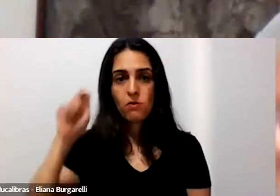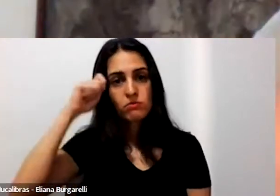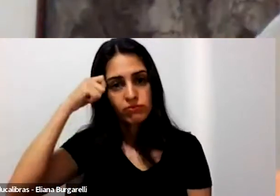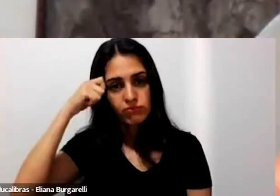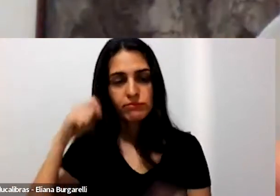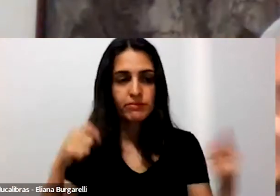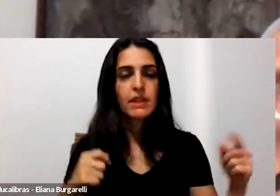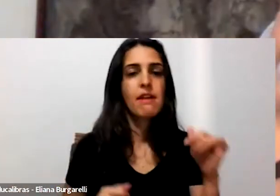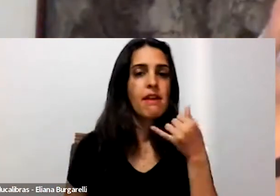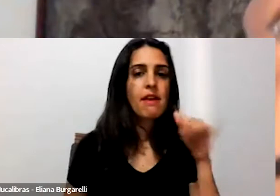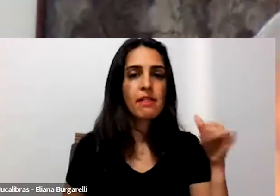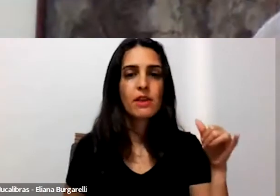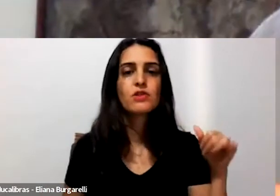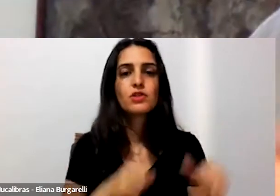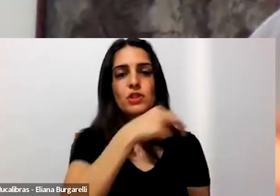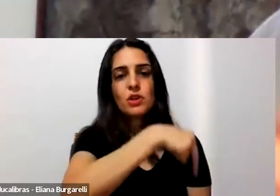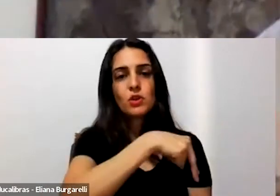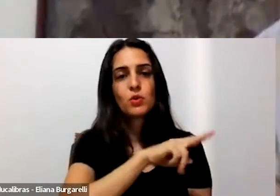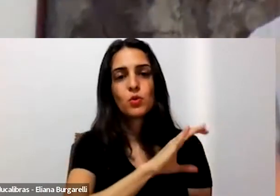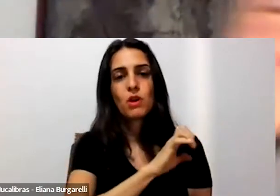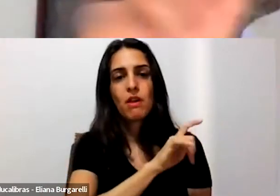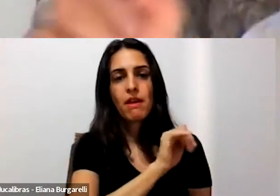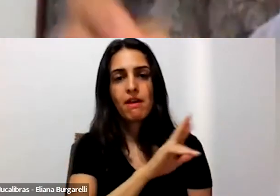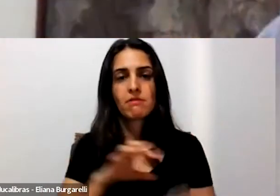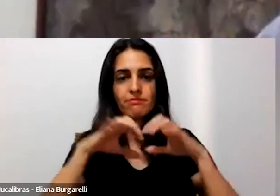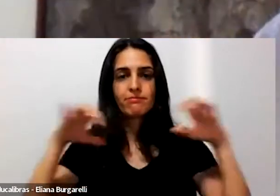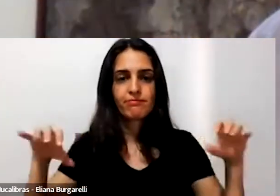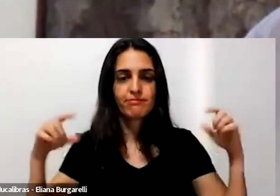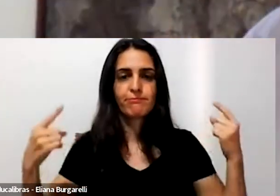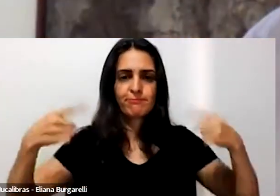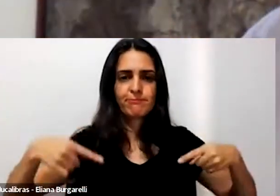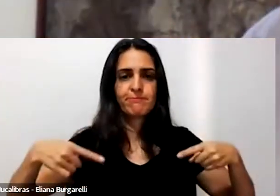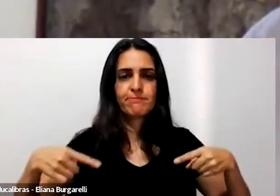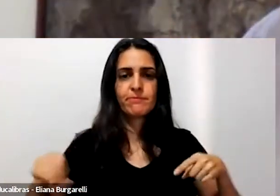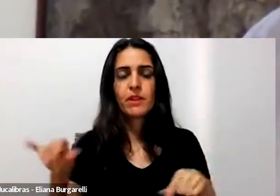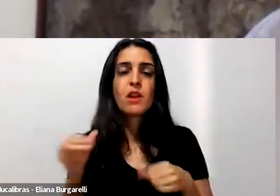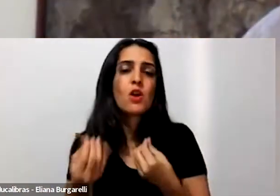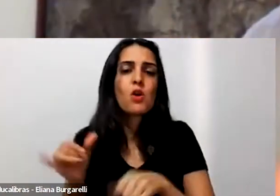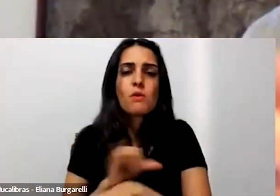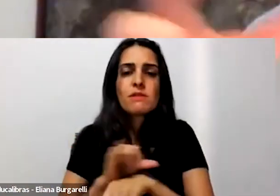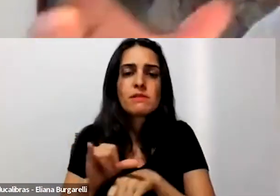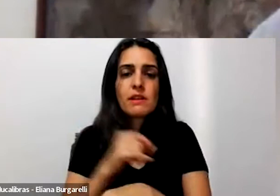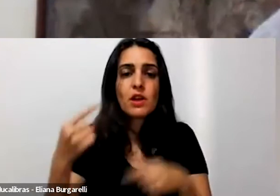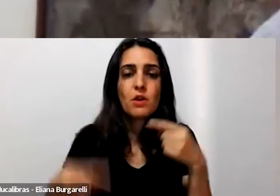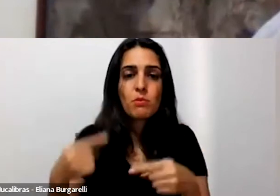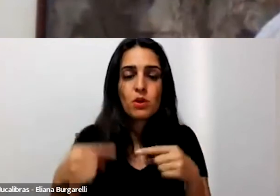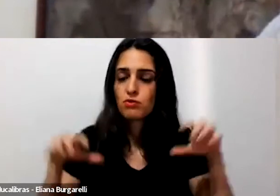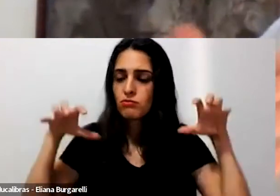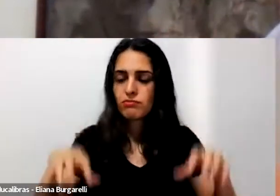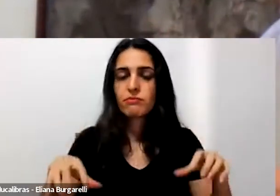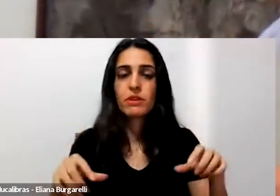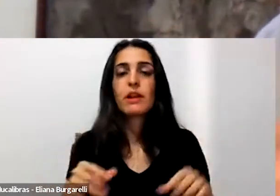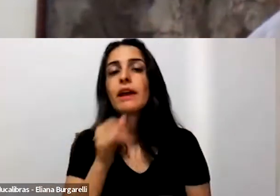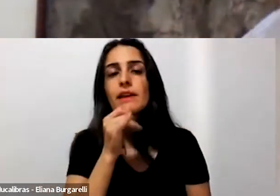mundo, está hoje presente nas escolhas e no rearranjo de estratégias políticas de blocos de países,